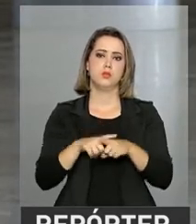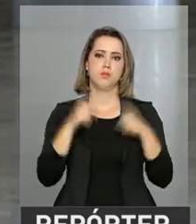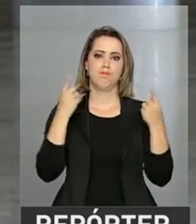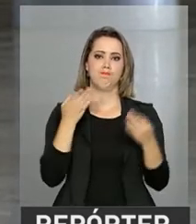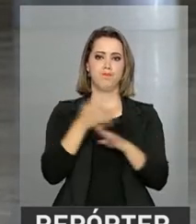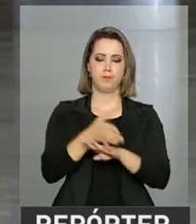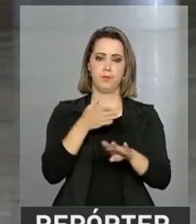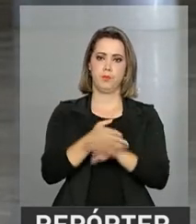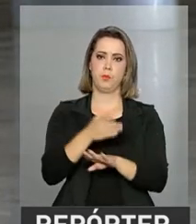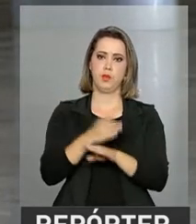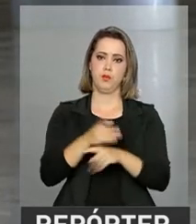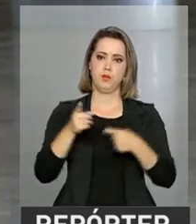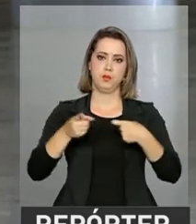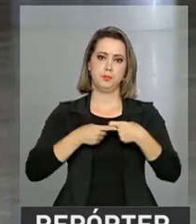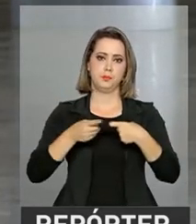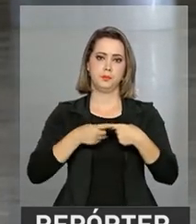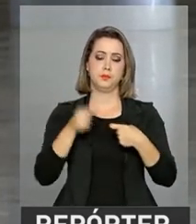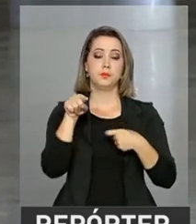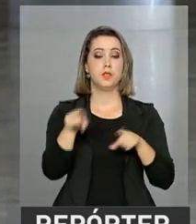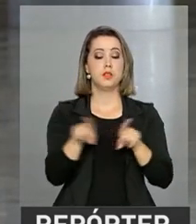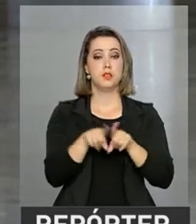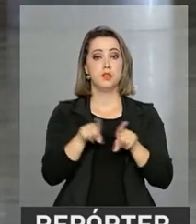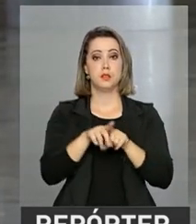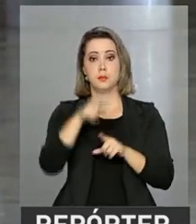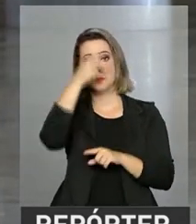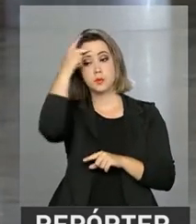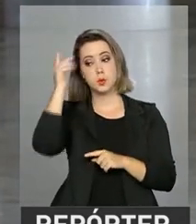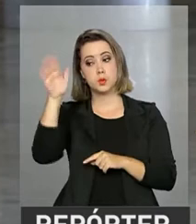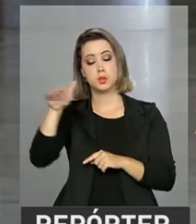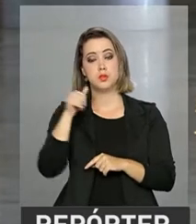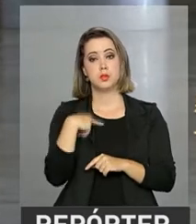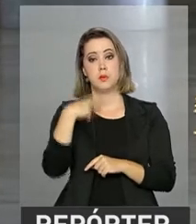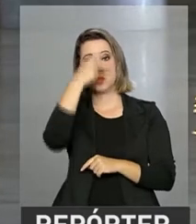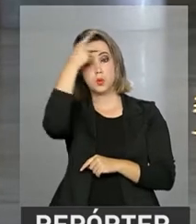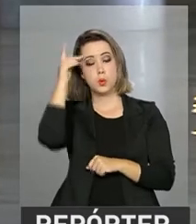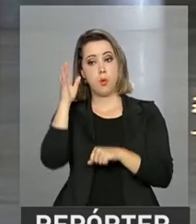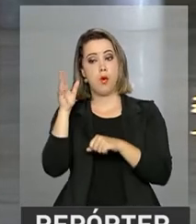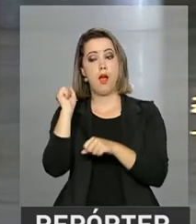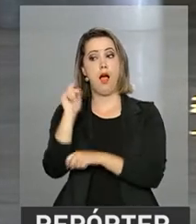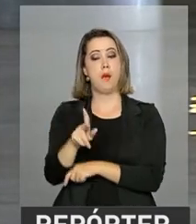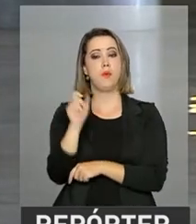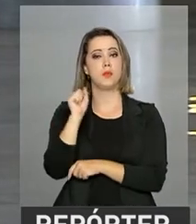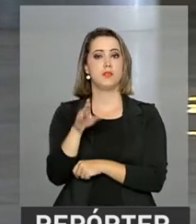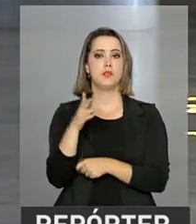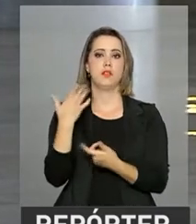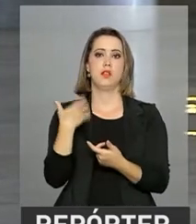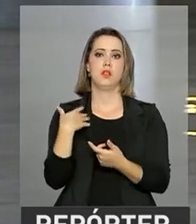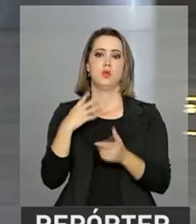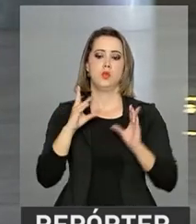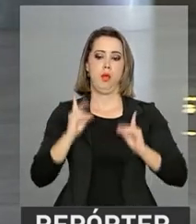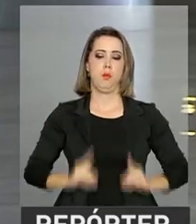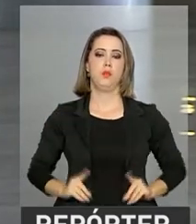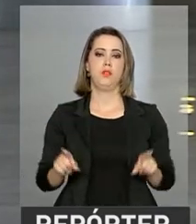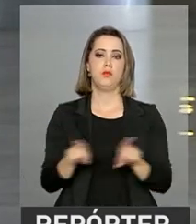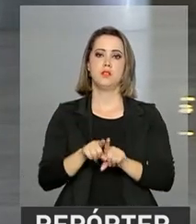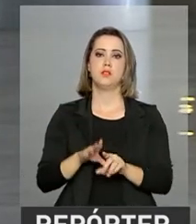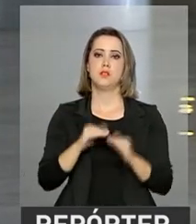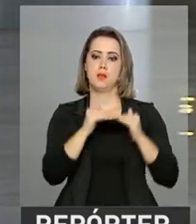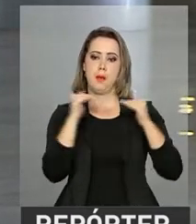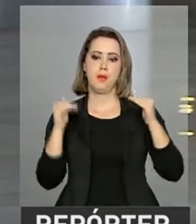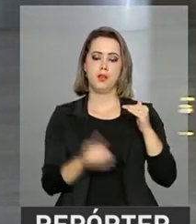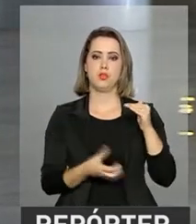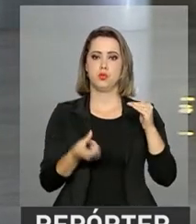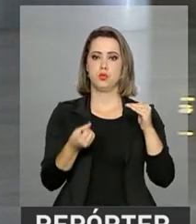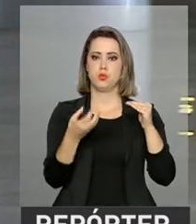médica também vão ser chamados aqueles que recebem aposentadoria por invalidez tem menos de 60 anos de idade e também não